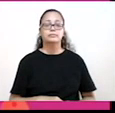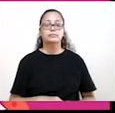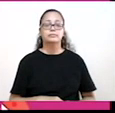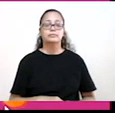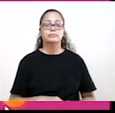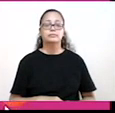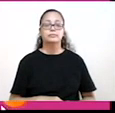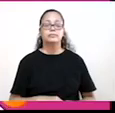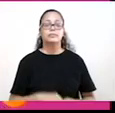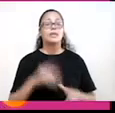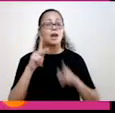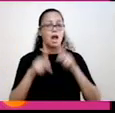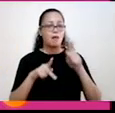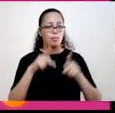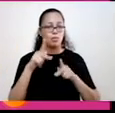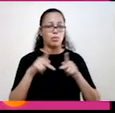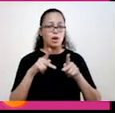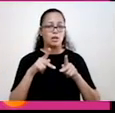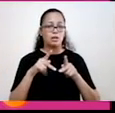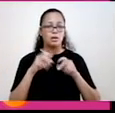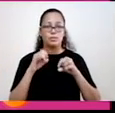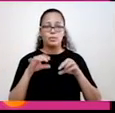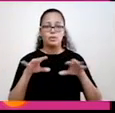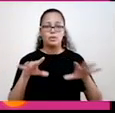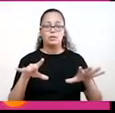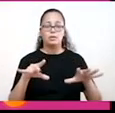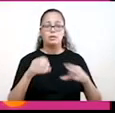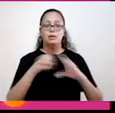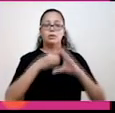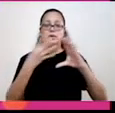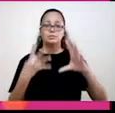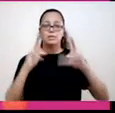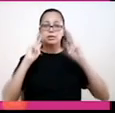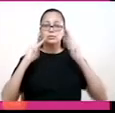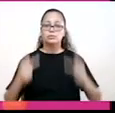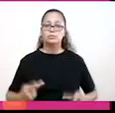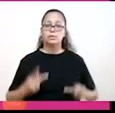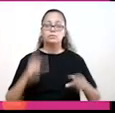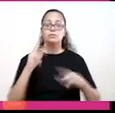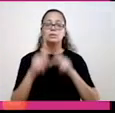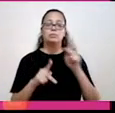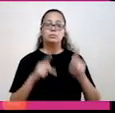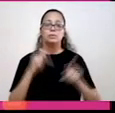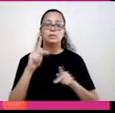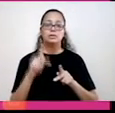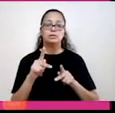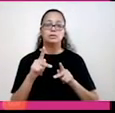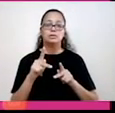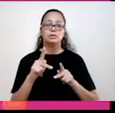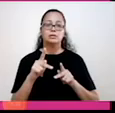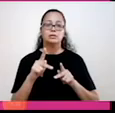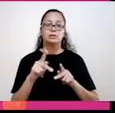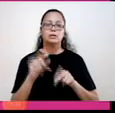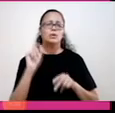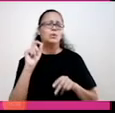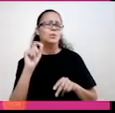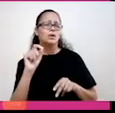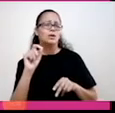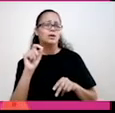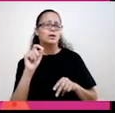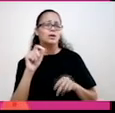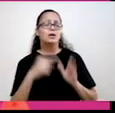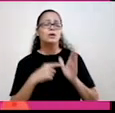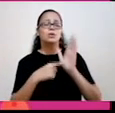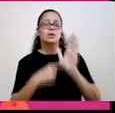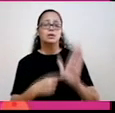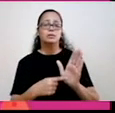A distribuição da população. Aqui nós temos os aspectos humanos da população. As possessões. O que é uma possessão? Ela indica o